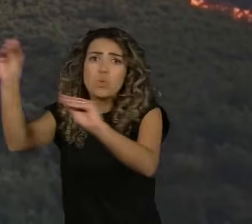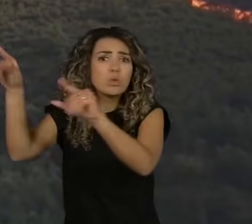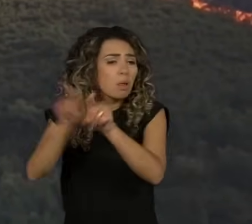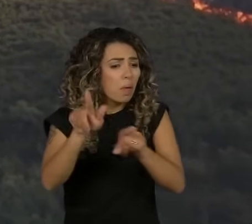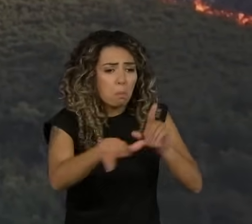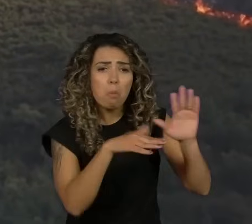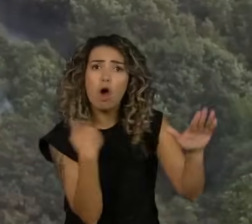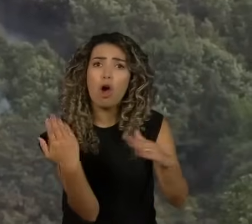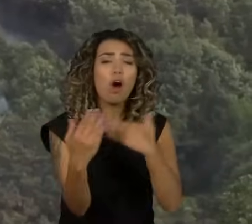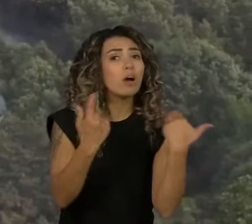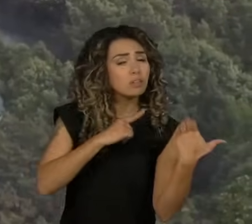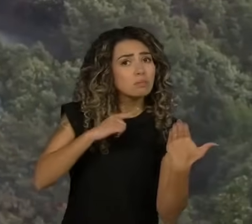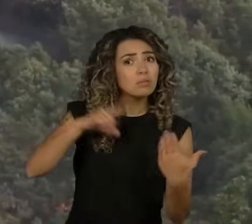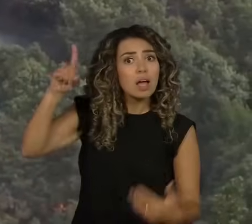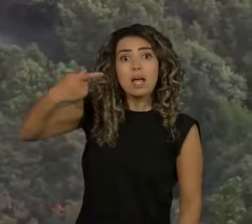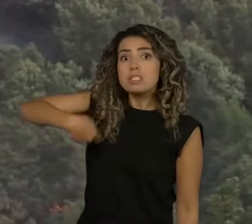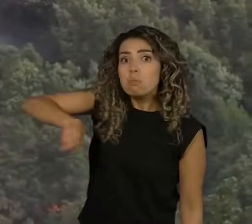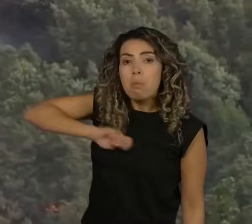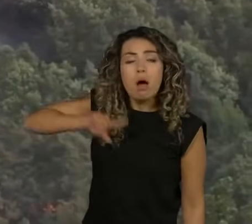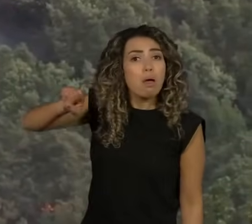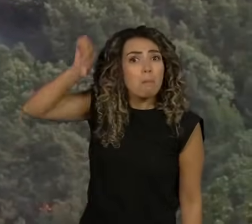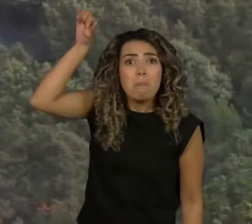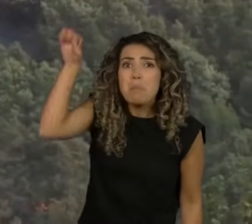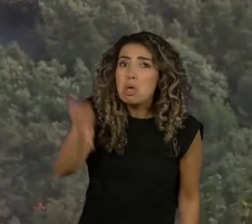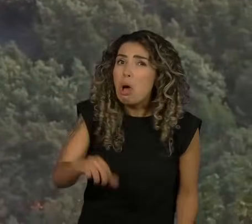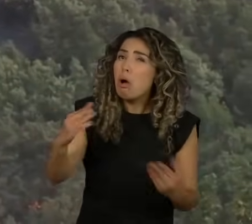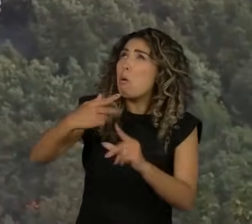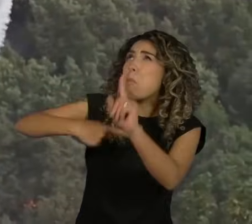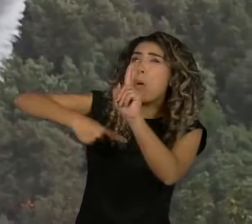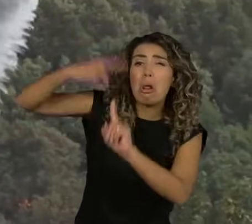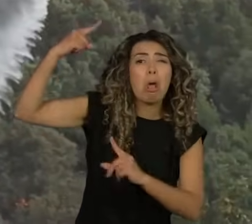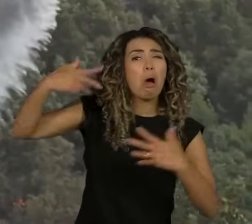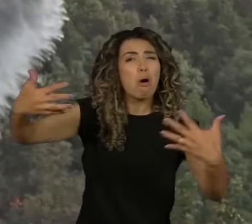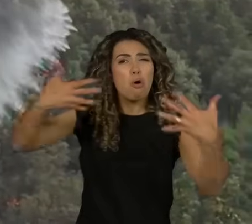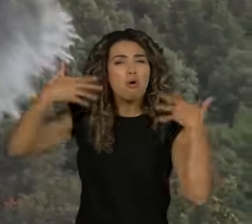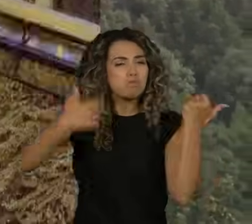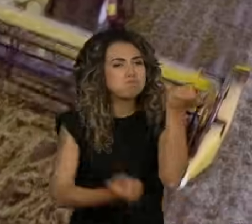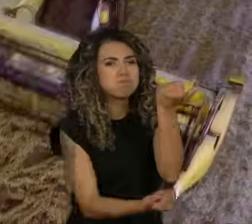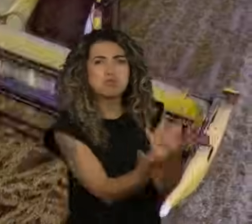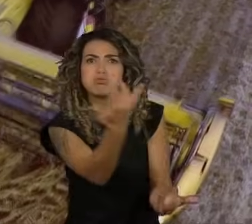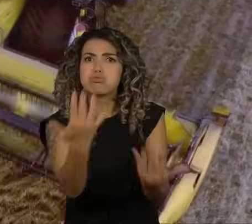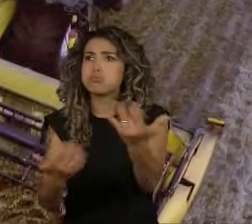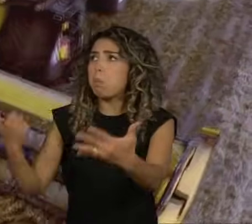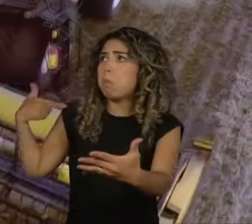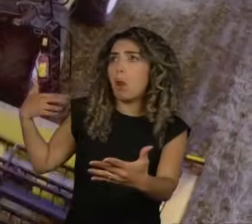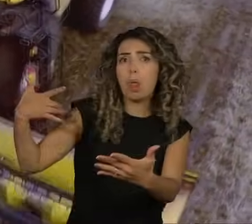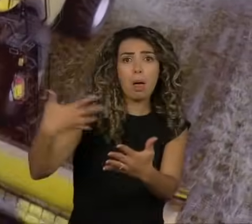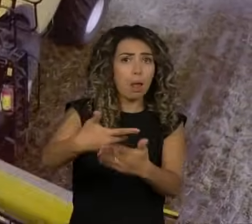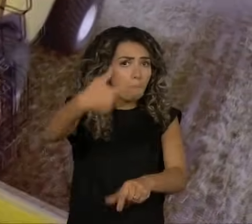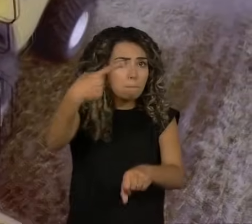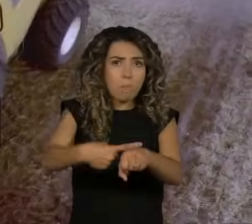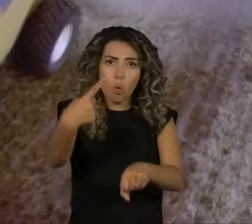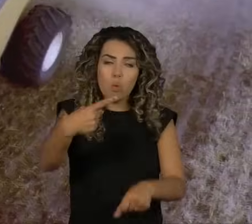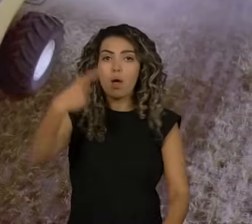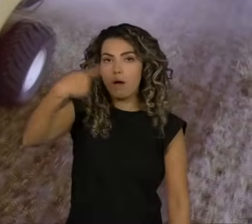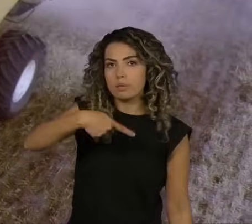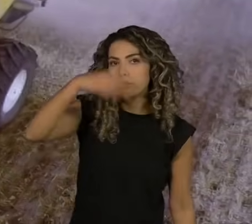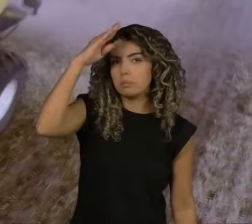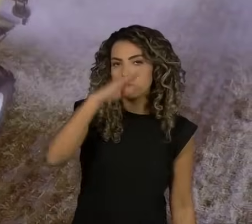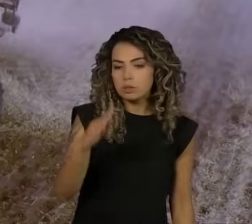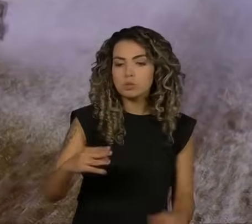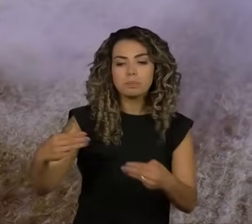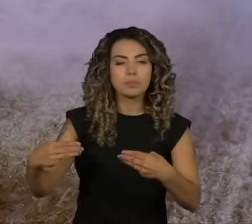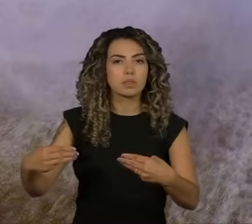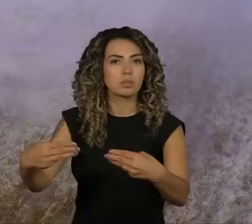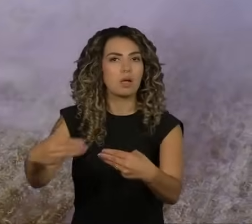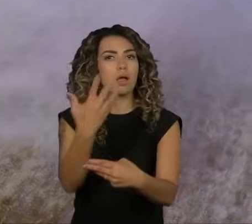uma das piores temporadas de fogo das últimas décadas. No Brasil, o Ministério do Meio